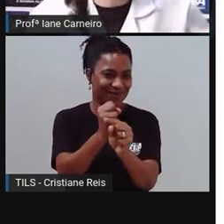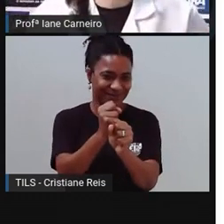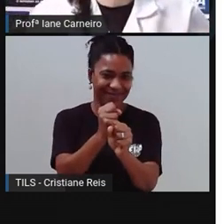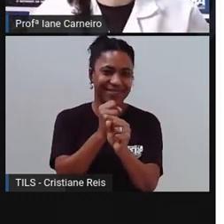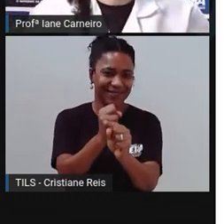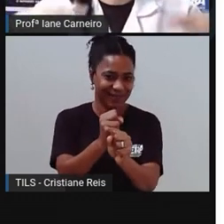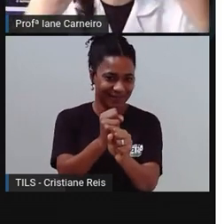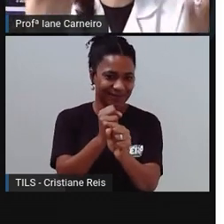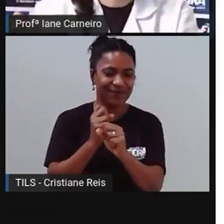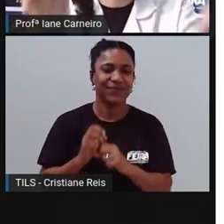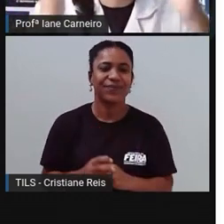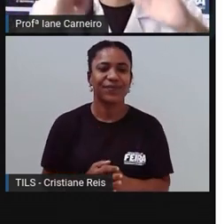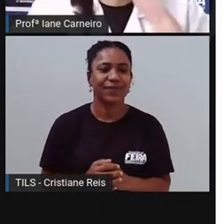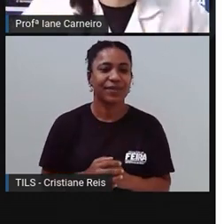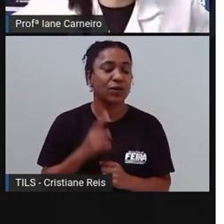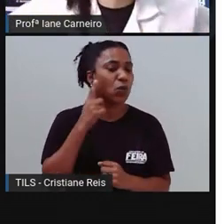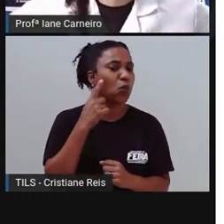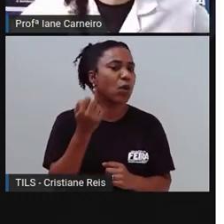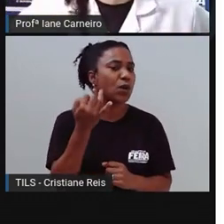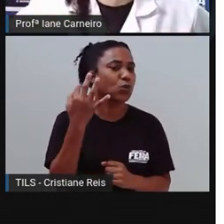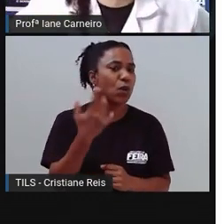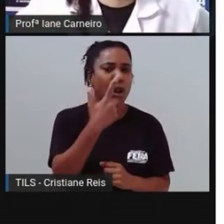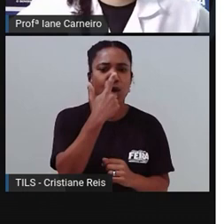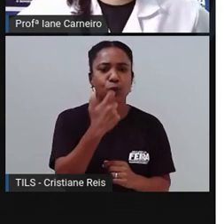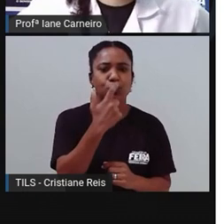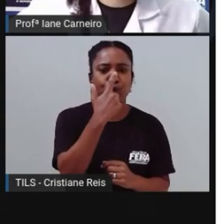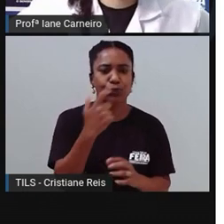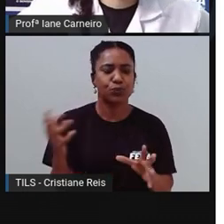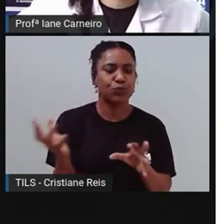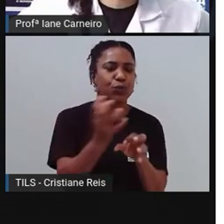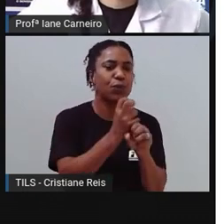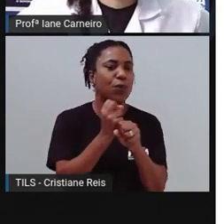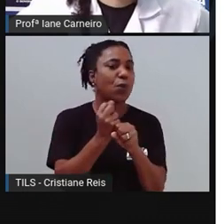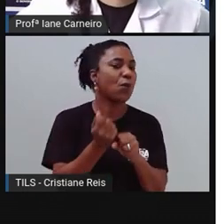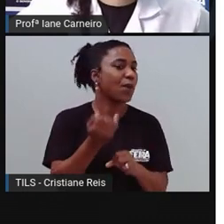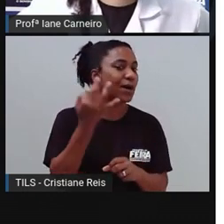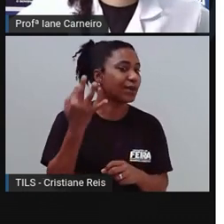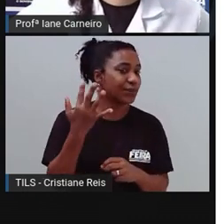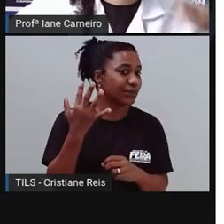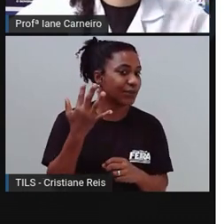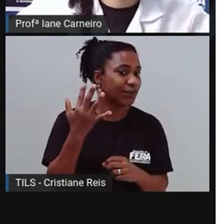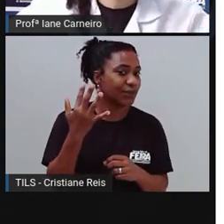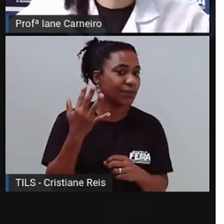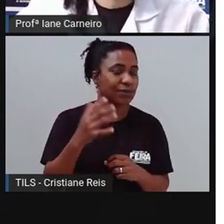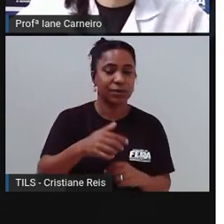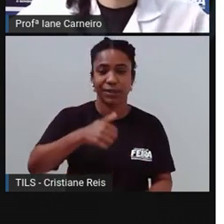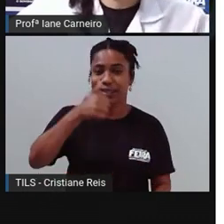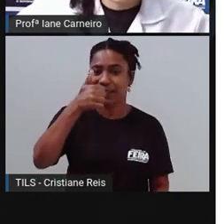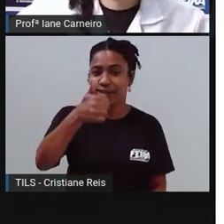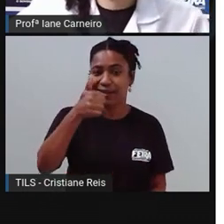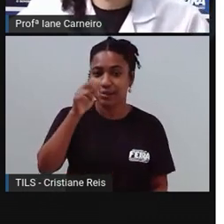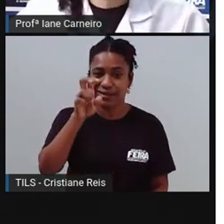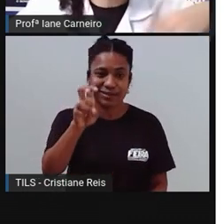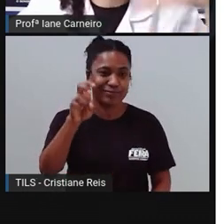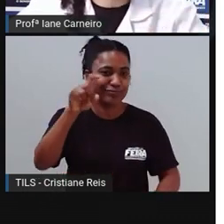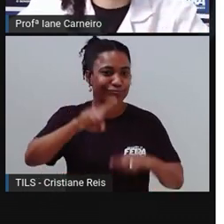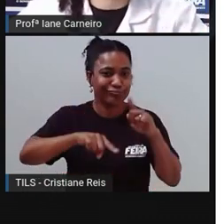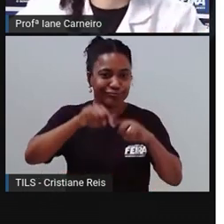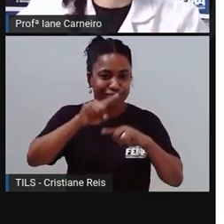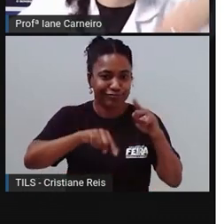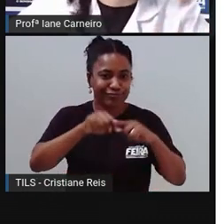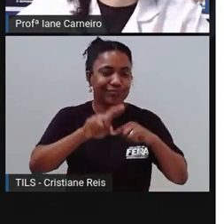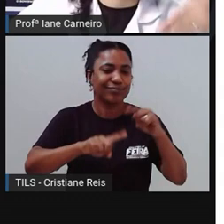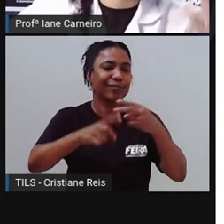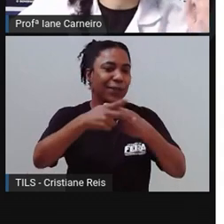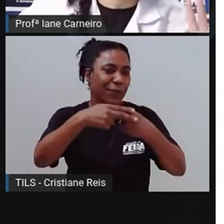eles produziram. E eles produziram quanto de lixo? Os três juntos produziram 15 materiais, né, que